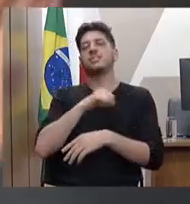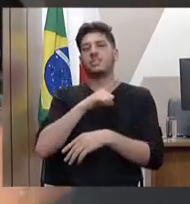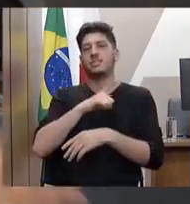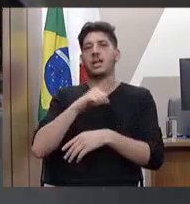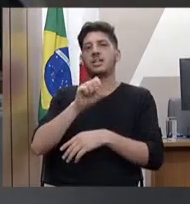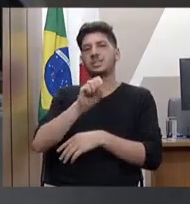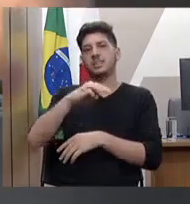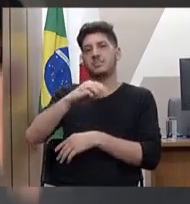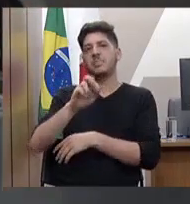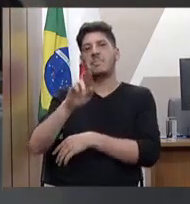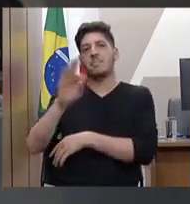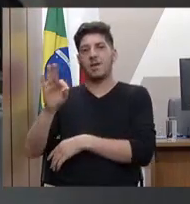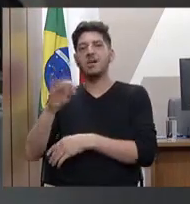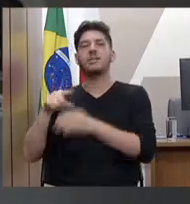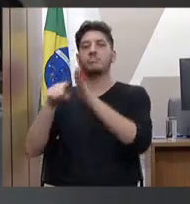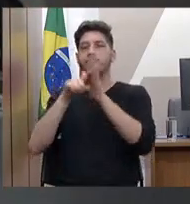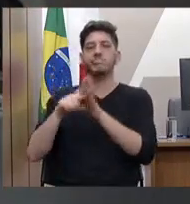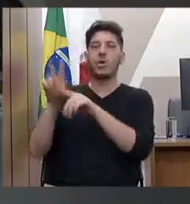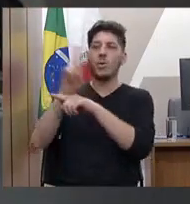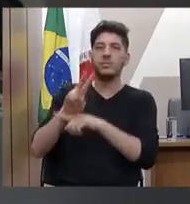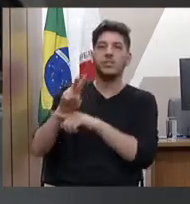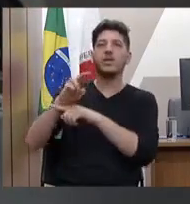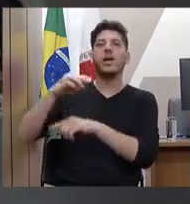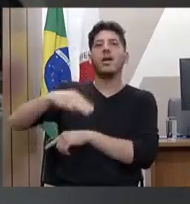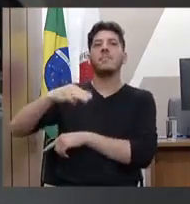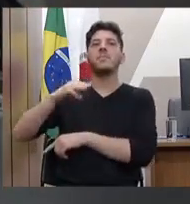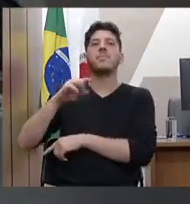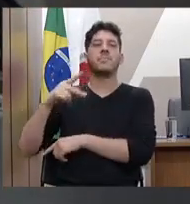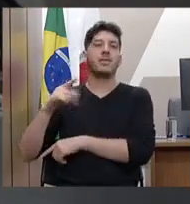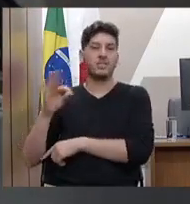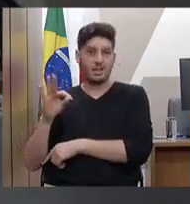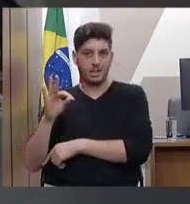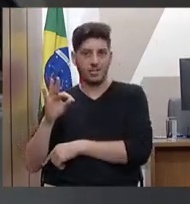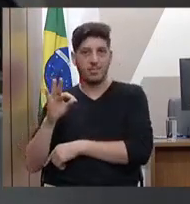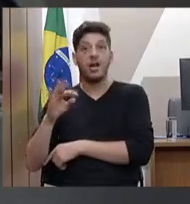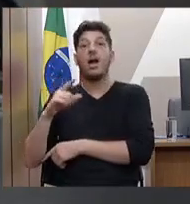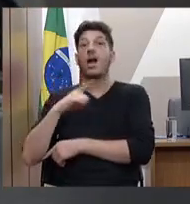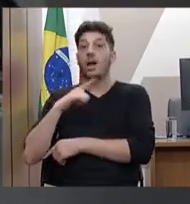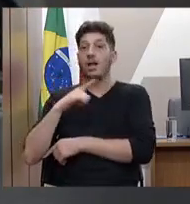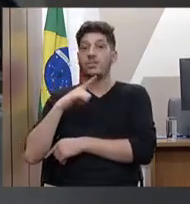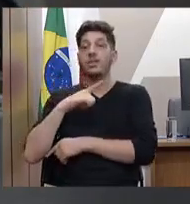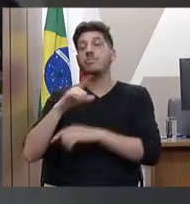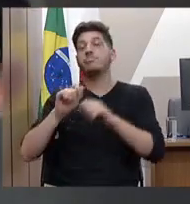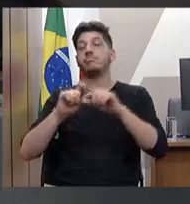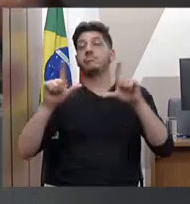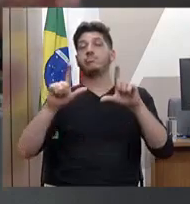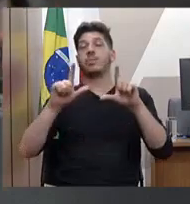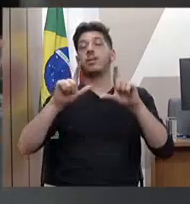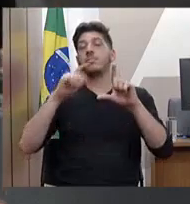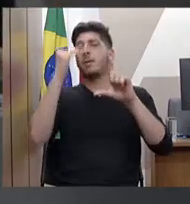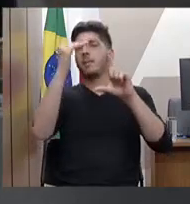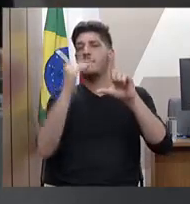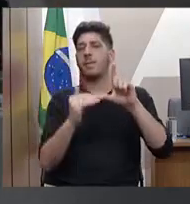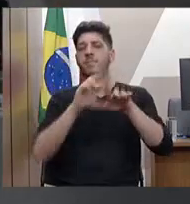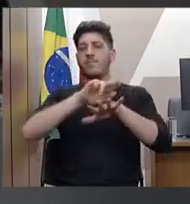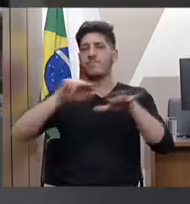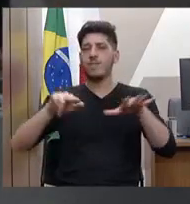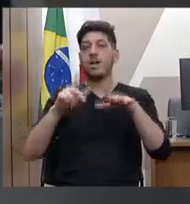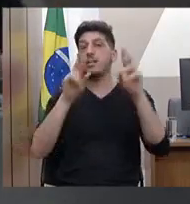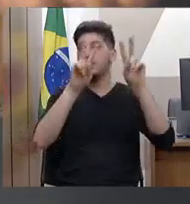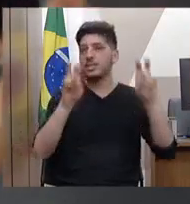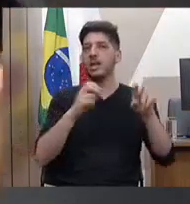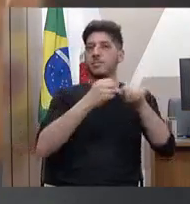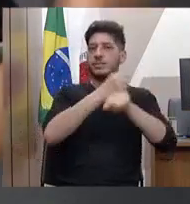Observatório do mpt aí nós temos também várias várias temáticas que nós temos saúde segurança trabalho escravo